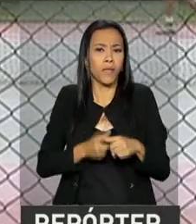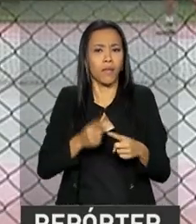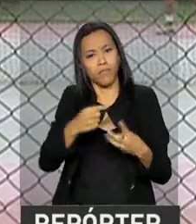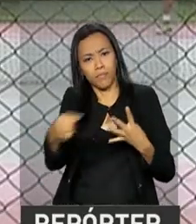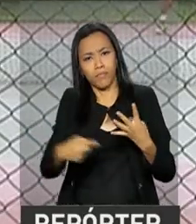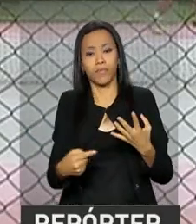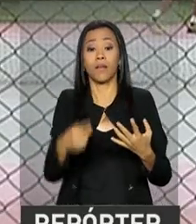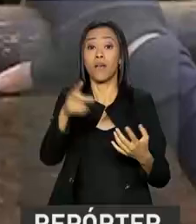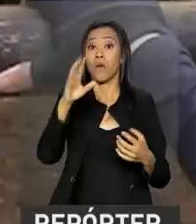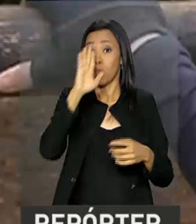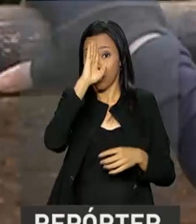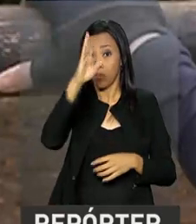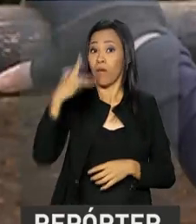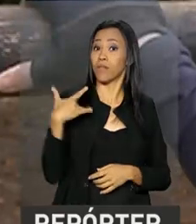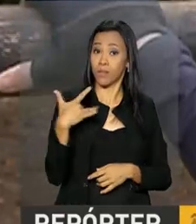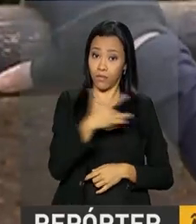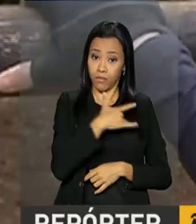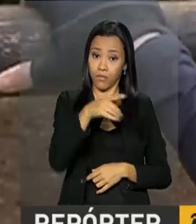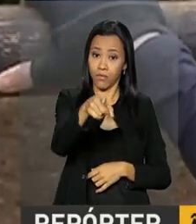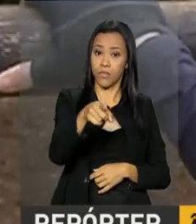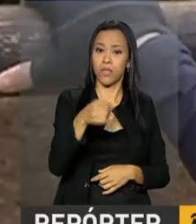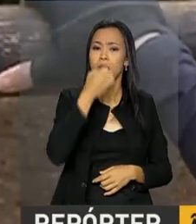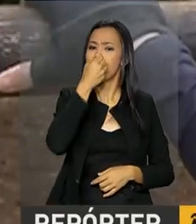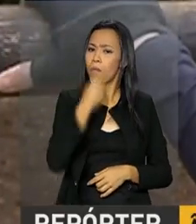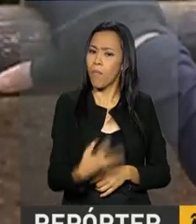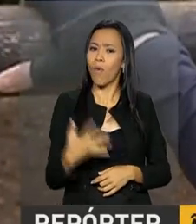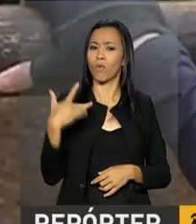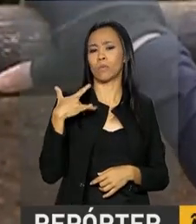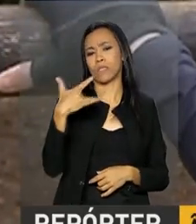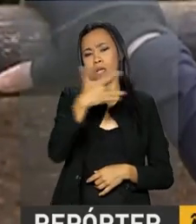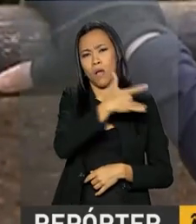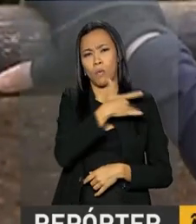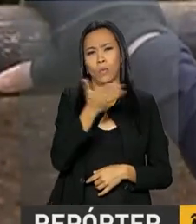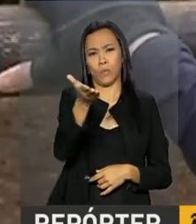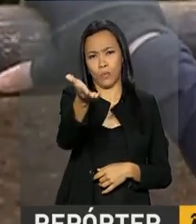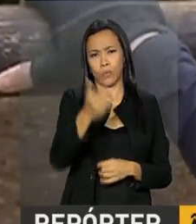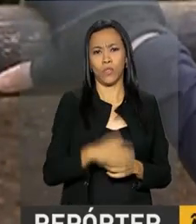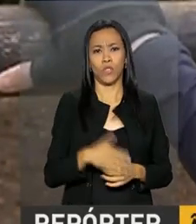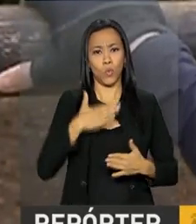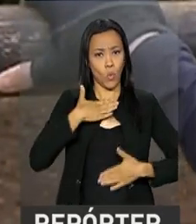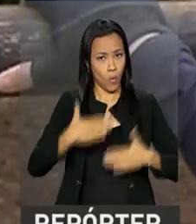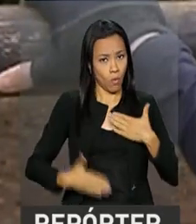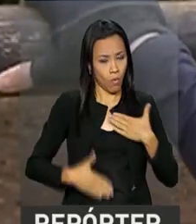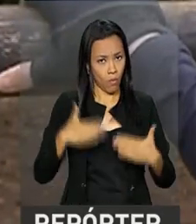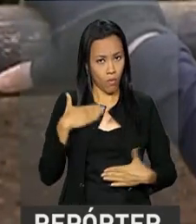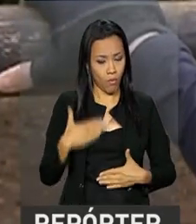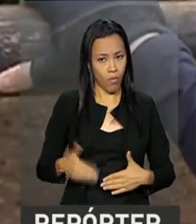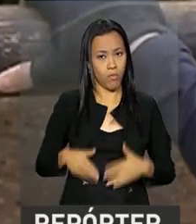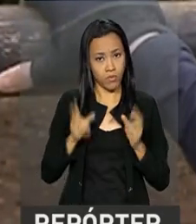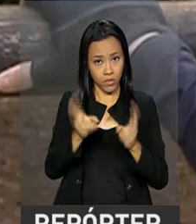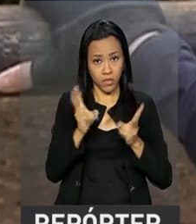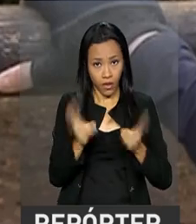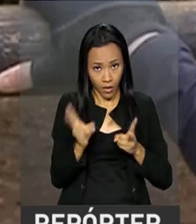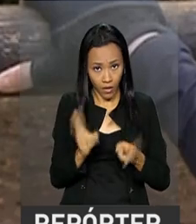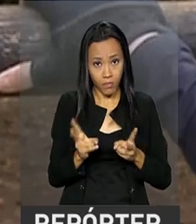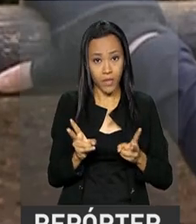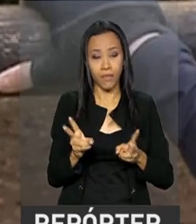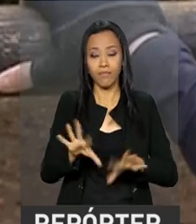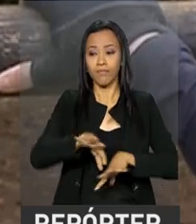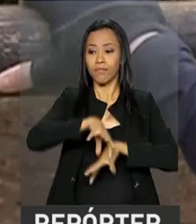comum a saúde É sempre bom você tá com saúde o corpo tá sempre